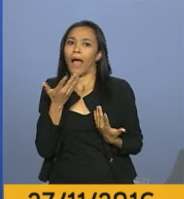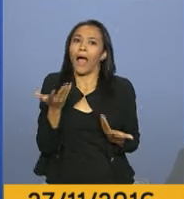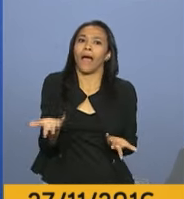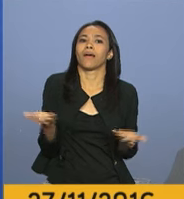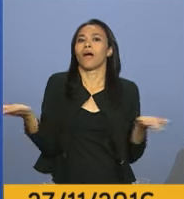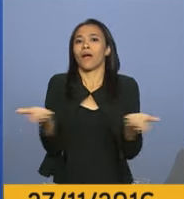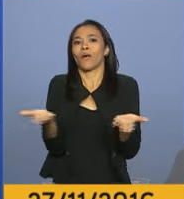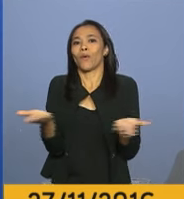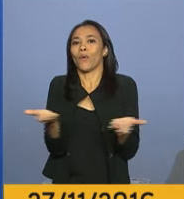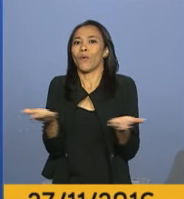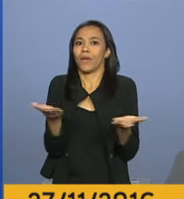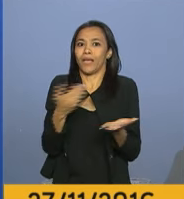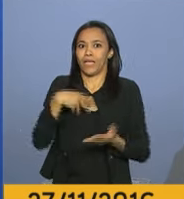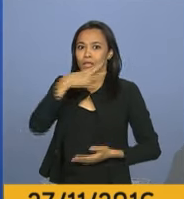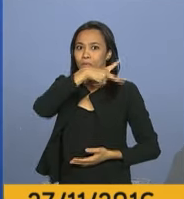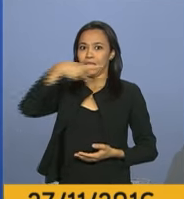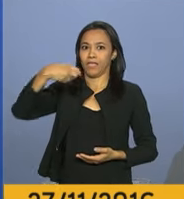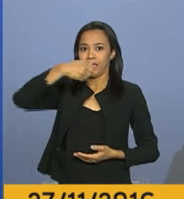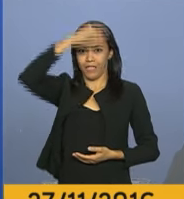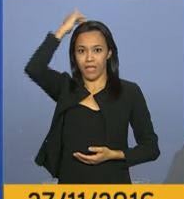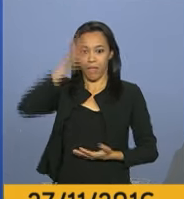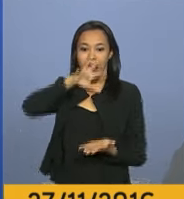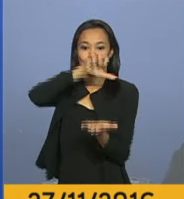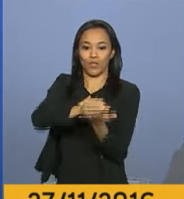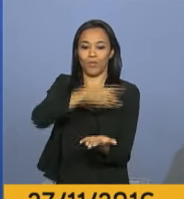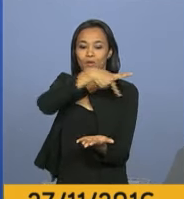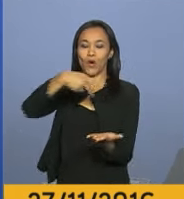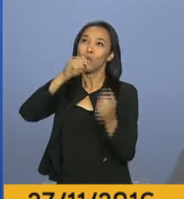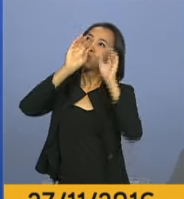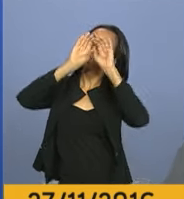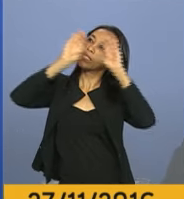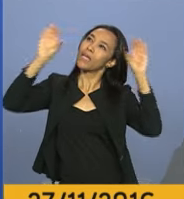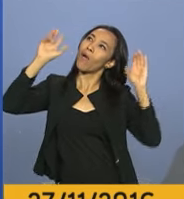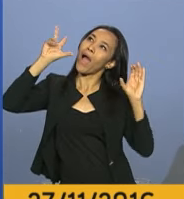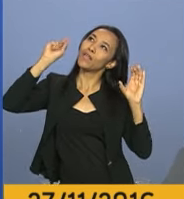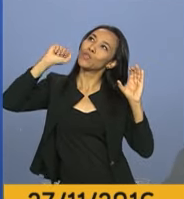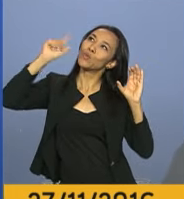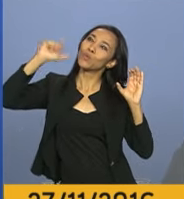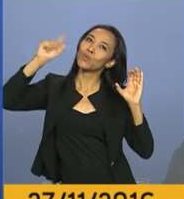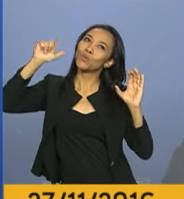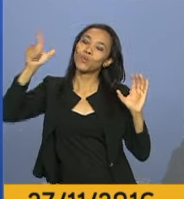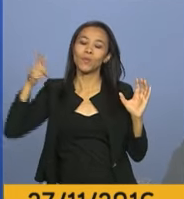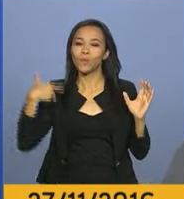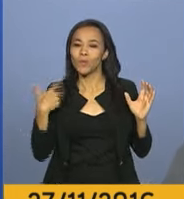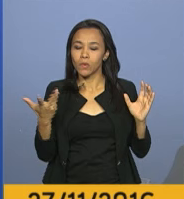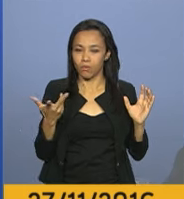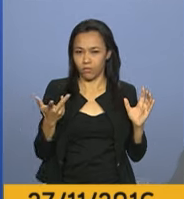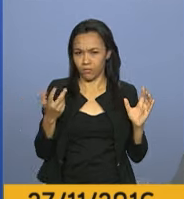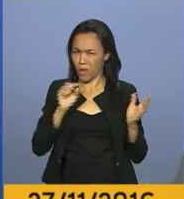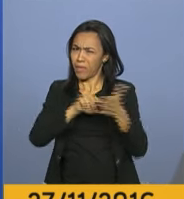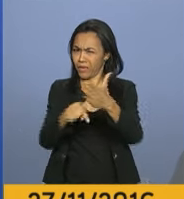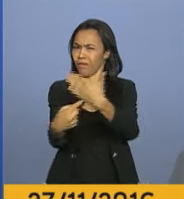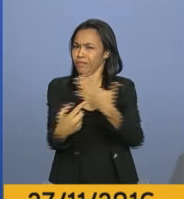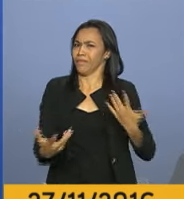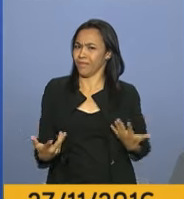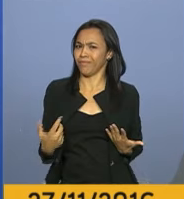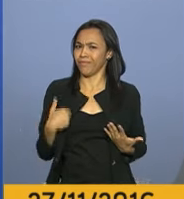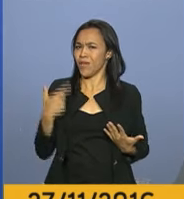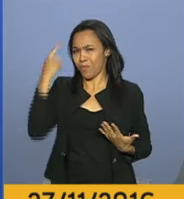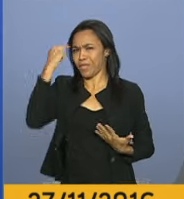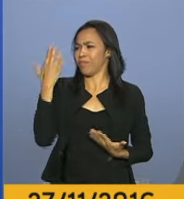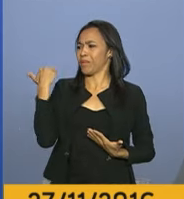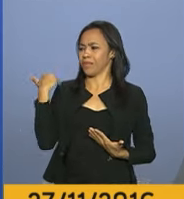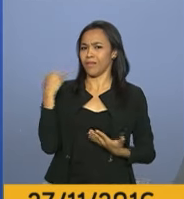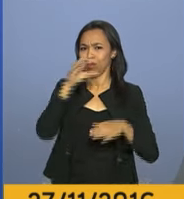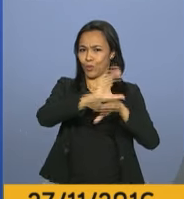agora que o Temer assumiu, que mudou o governo, o céu fica azul, todo mundo vai ganhar. Eu me lembro, na Constituinte era assim, na